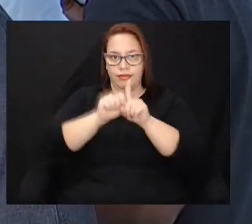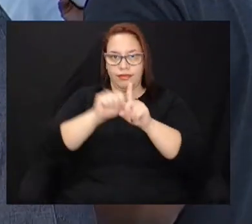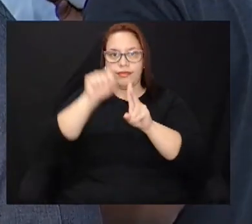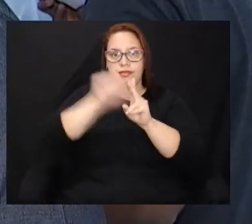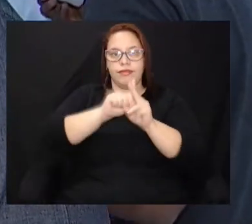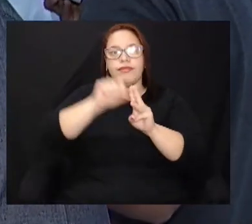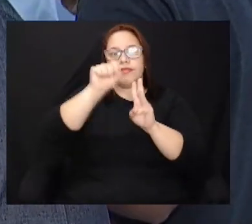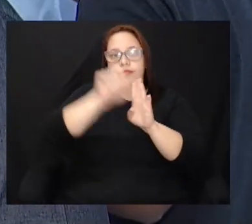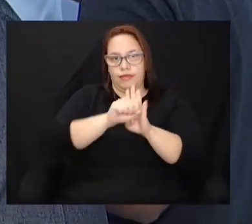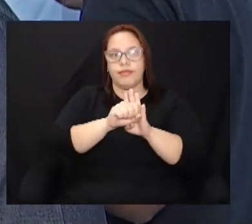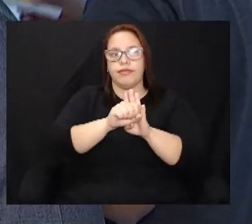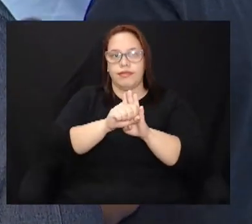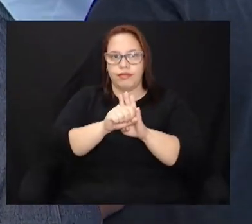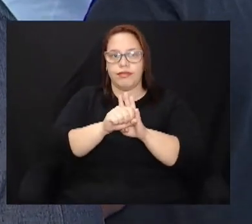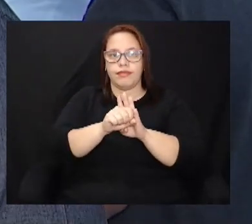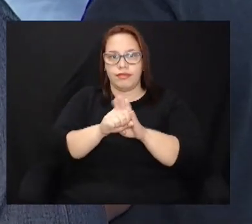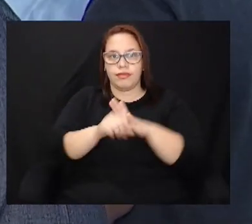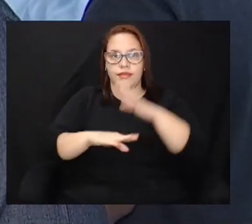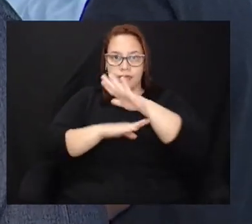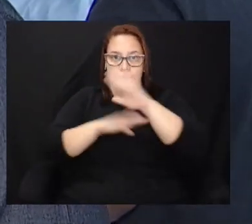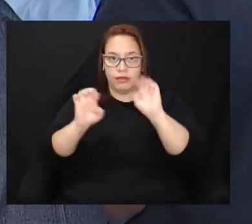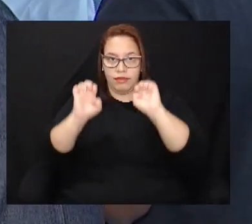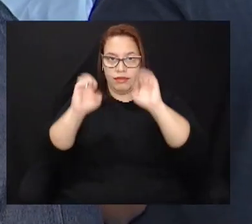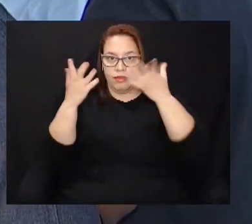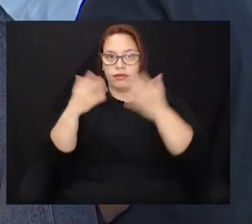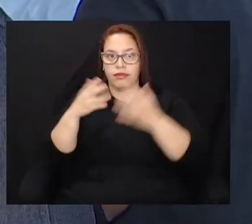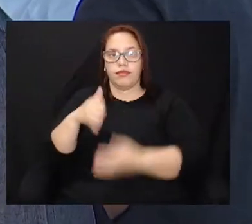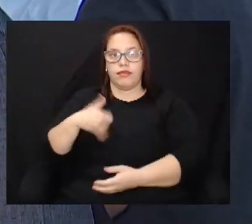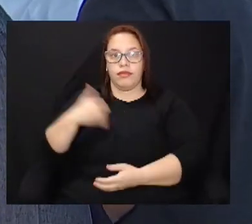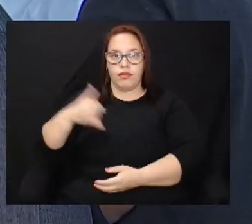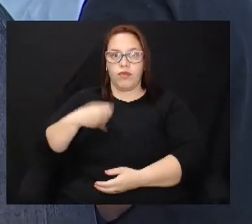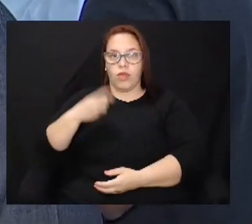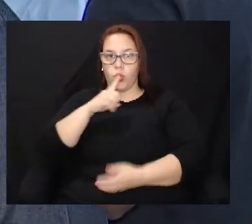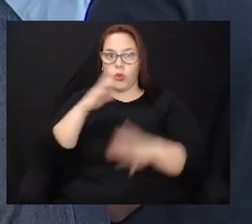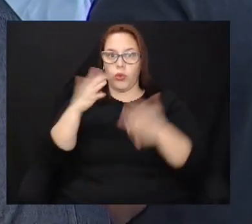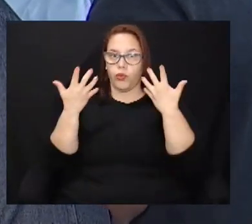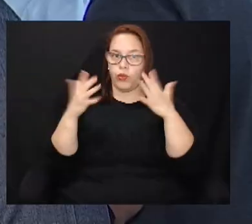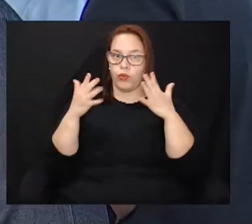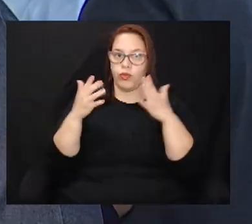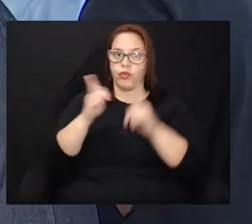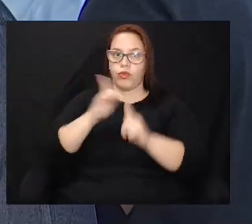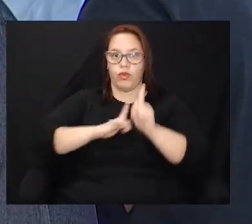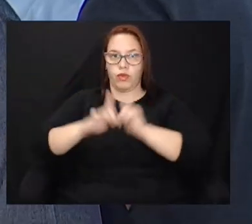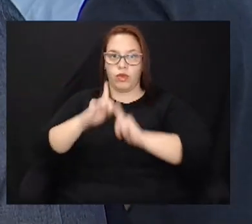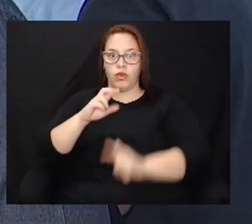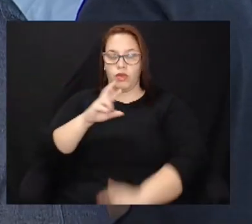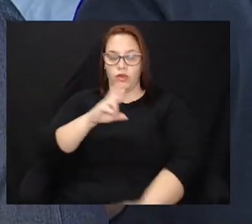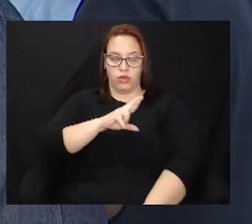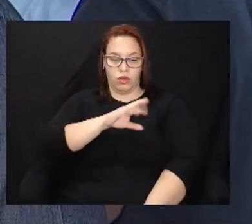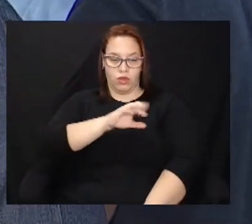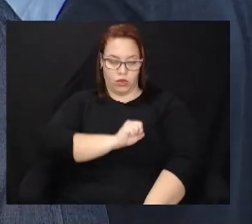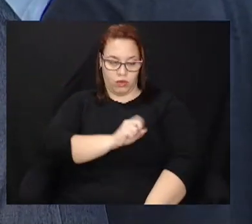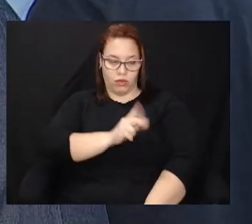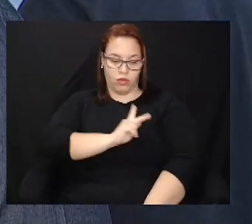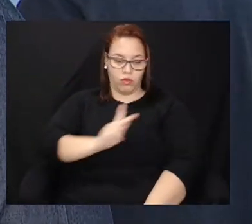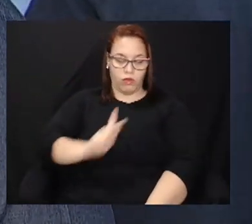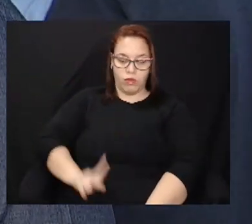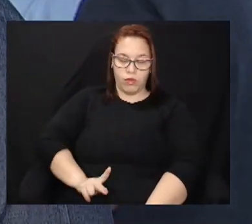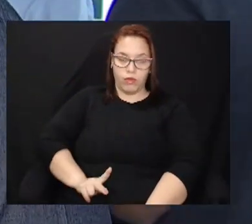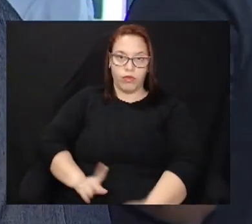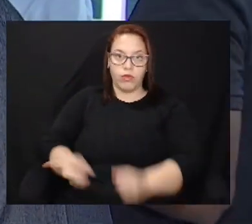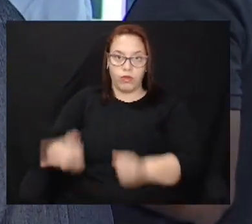a Câmara celebra os aniversariantes e a gestão do Rossini, do presidente, desde que retomou